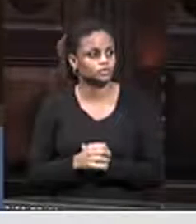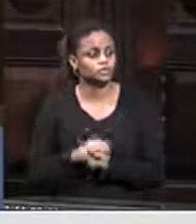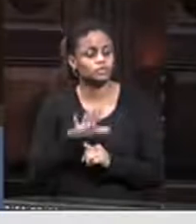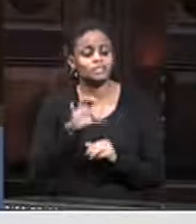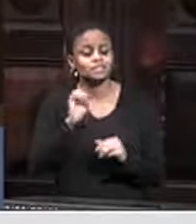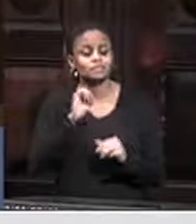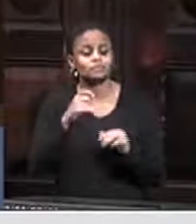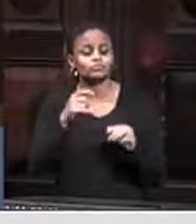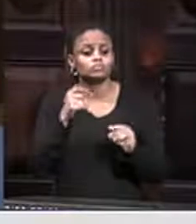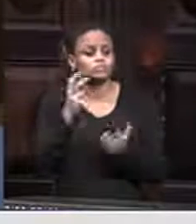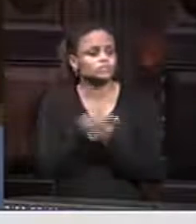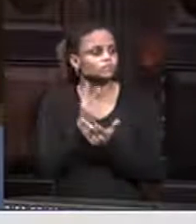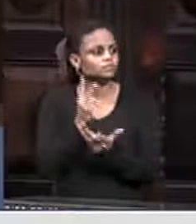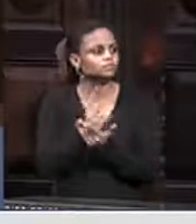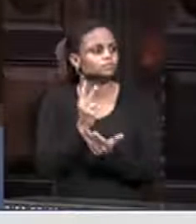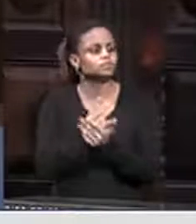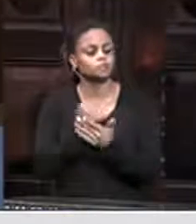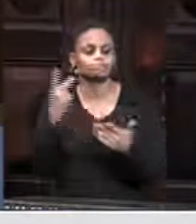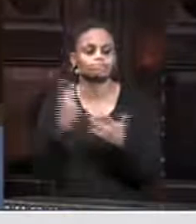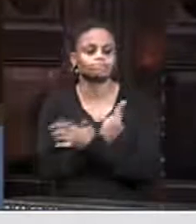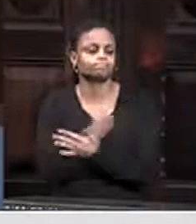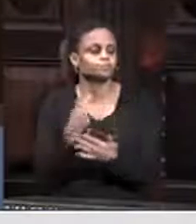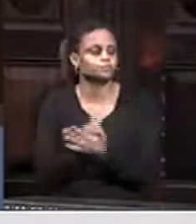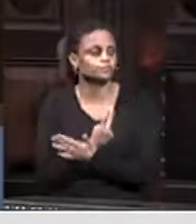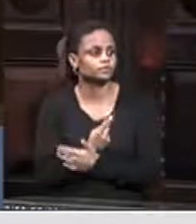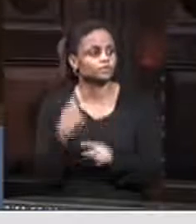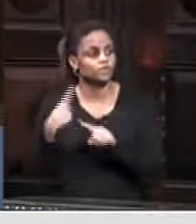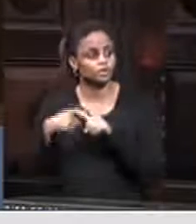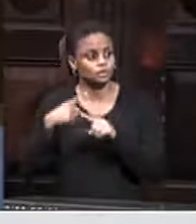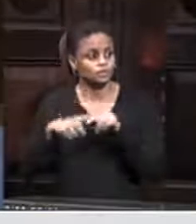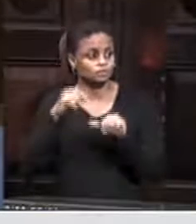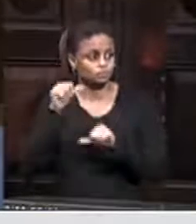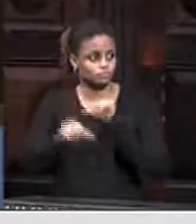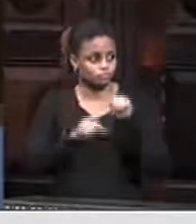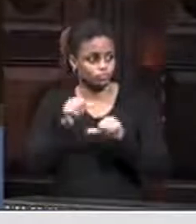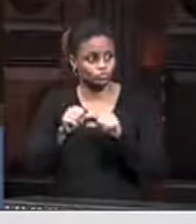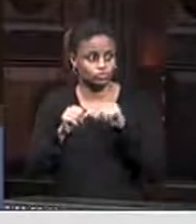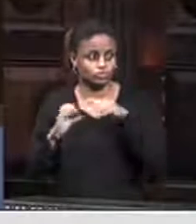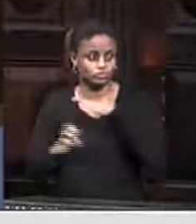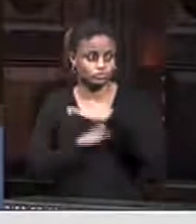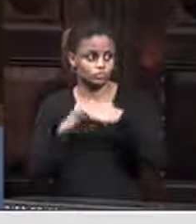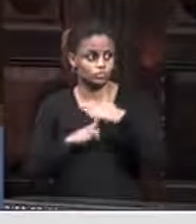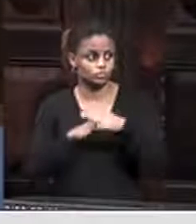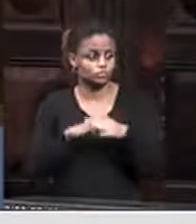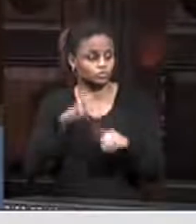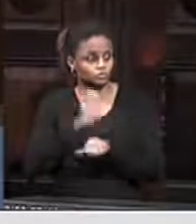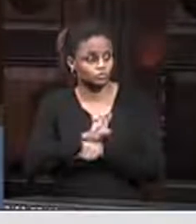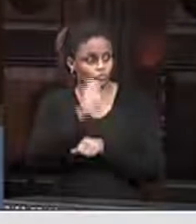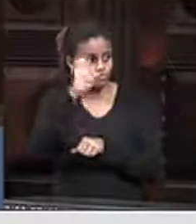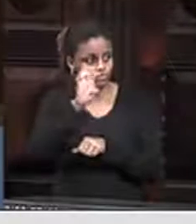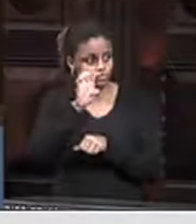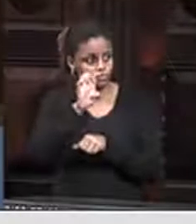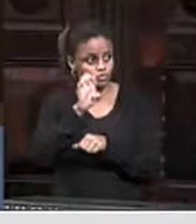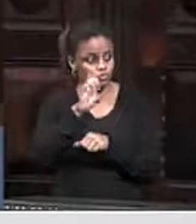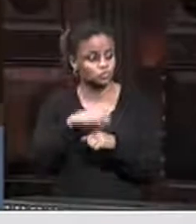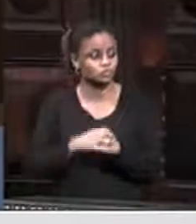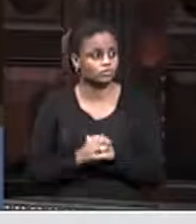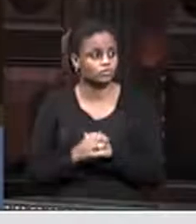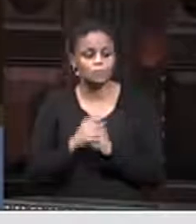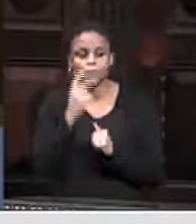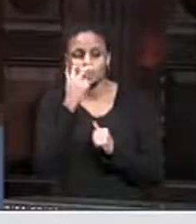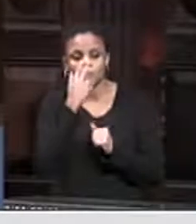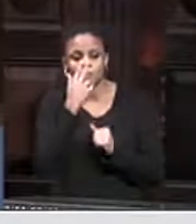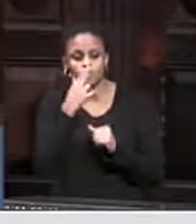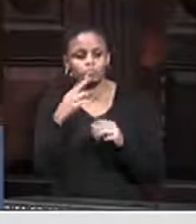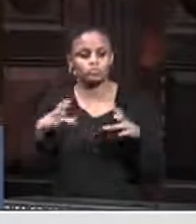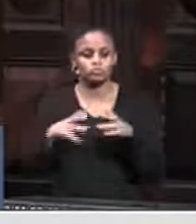quase sempre é negativo, porque transforma uma entidade de um estado, muitas vezes num braço de atuação